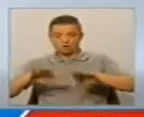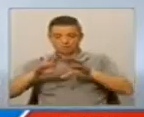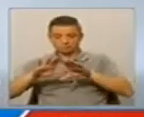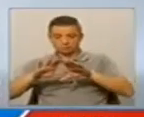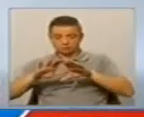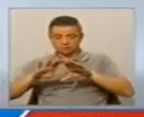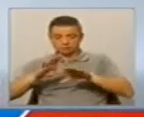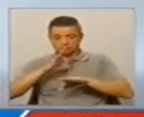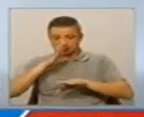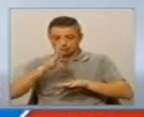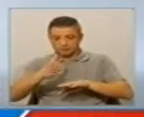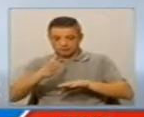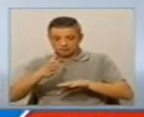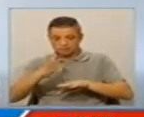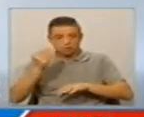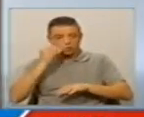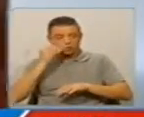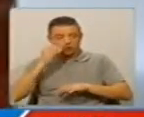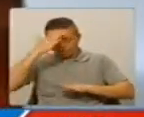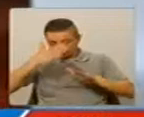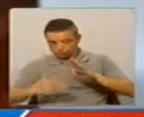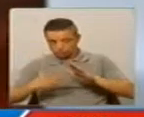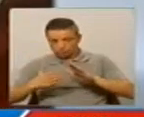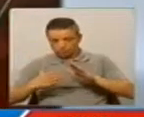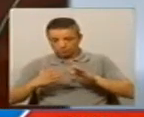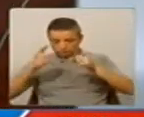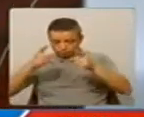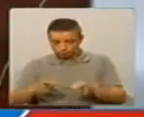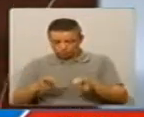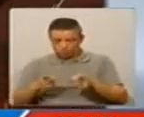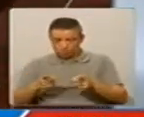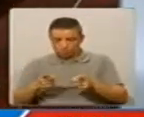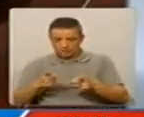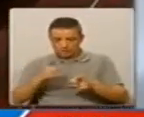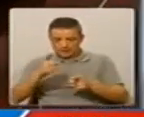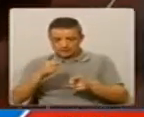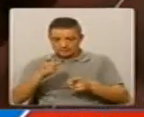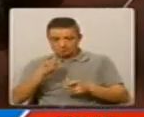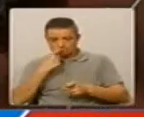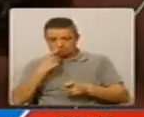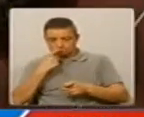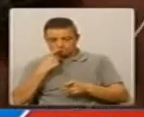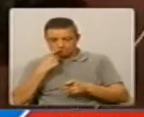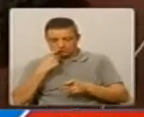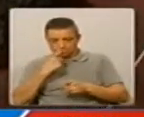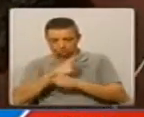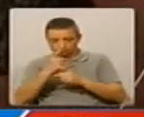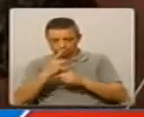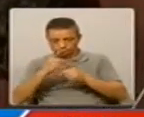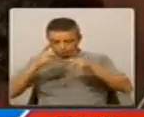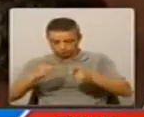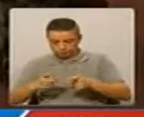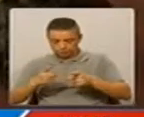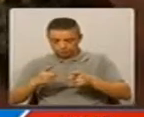que estes côndrulos, como é que apareceram estes côndrulos? Bom, estes meteoritos estavam presentes, formaram-se, digamos assim, na